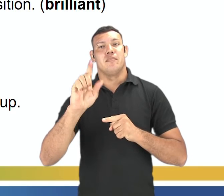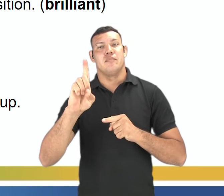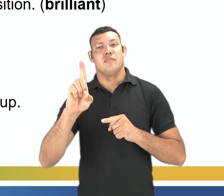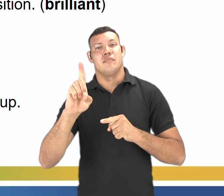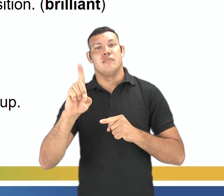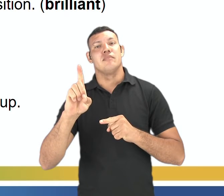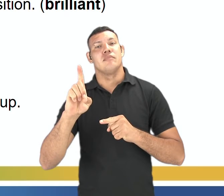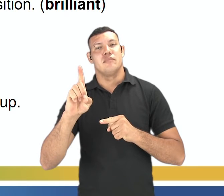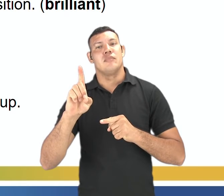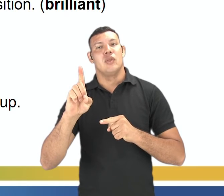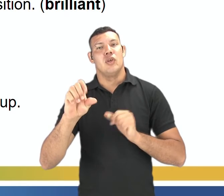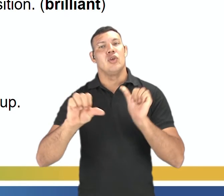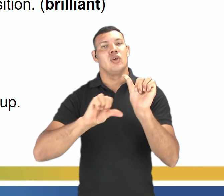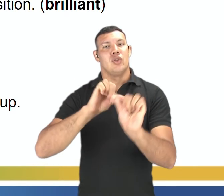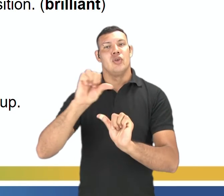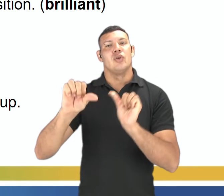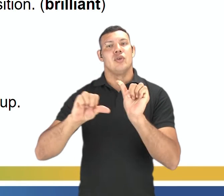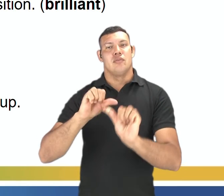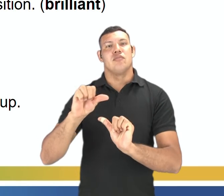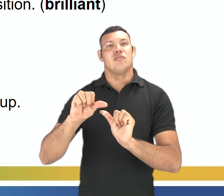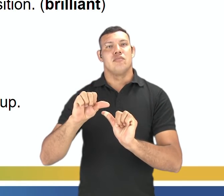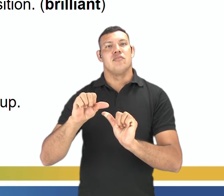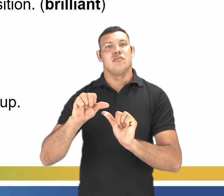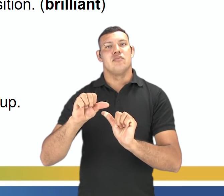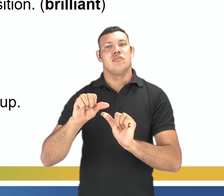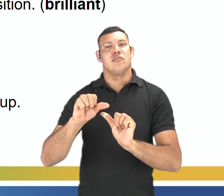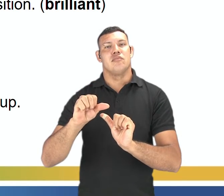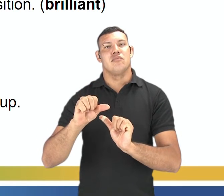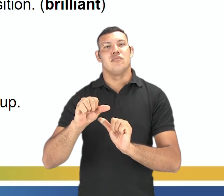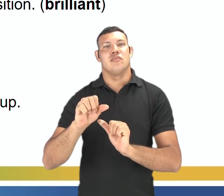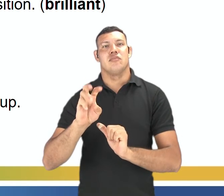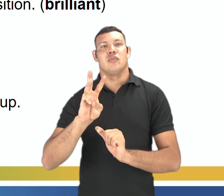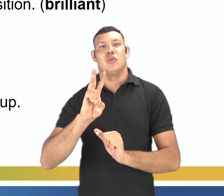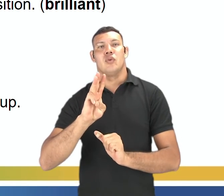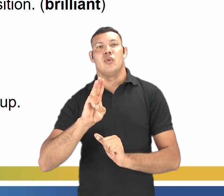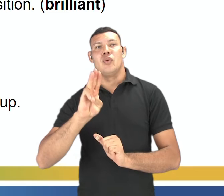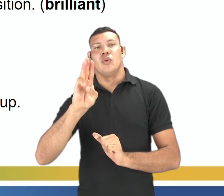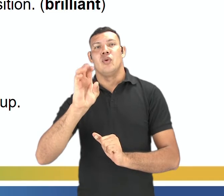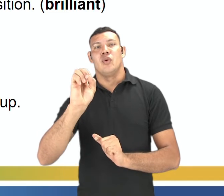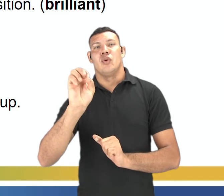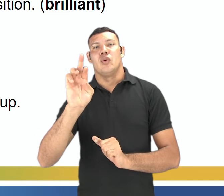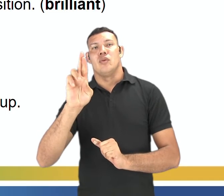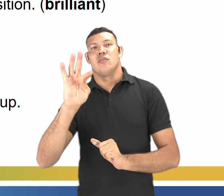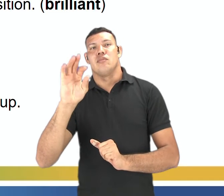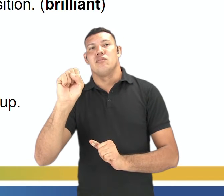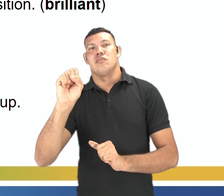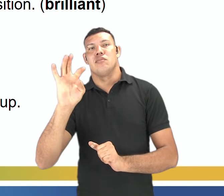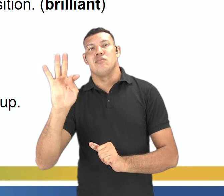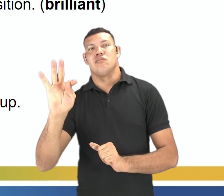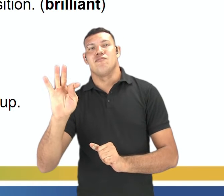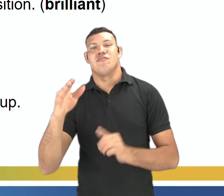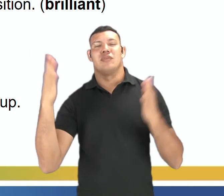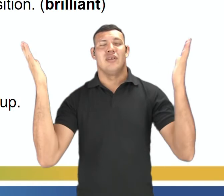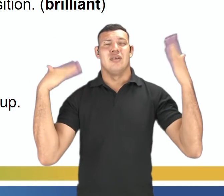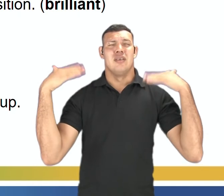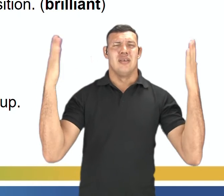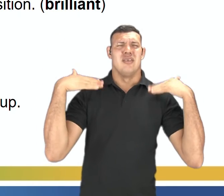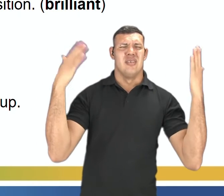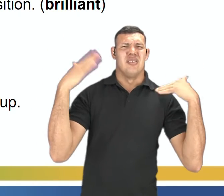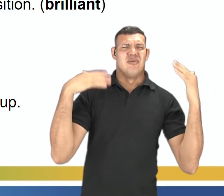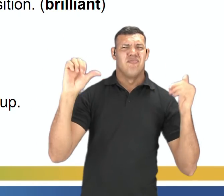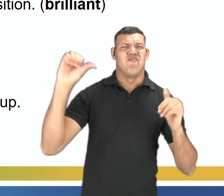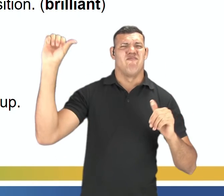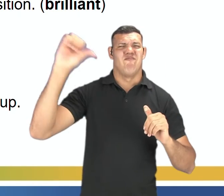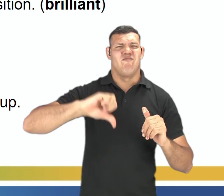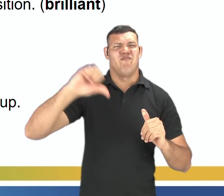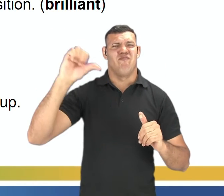nós usamos a palavra, a forma dele, worst. Verão é a pior estação do ano.